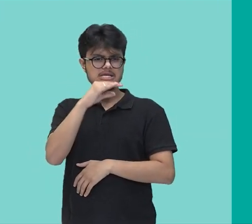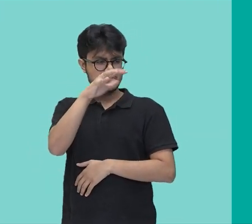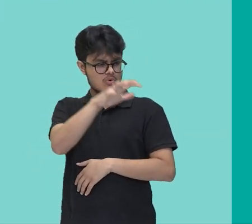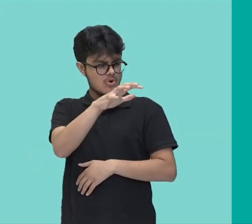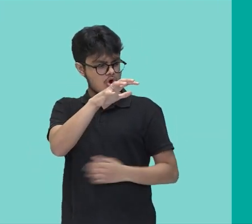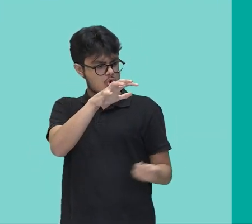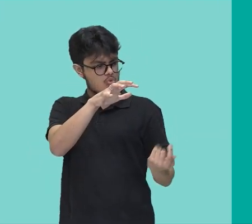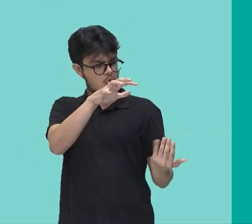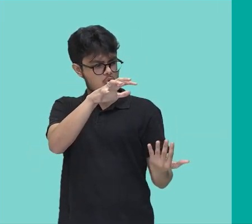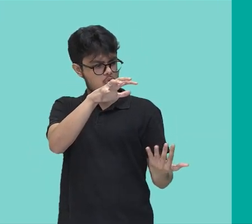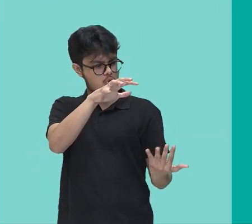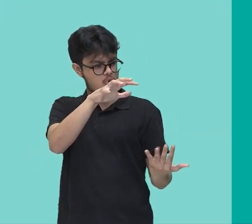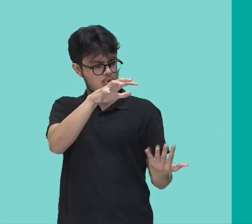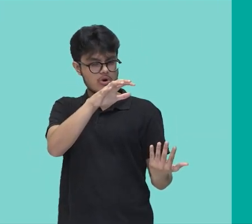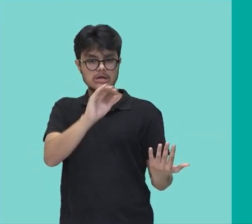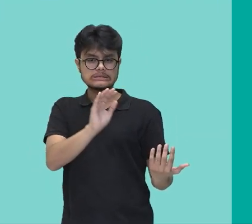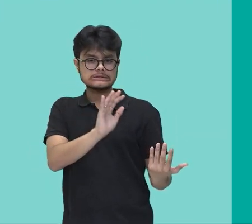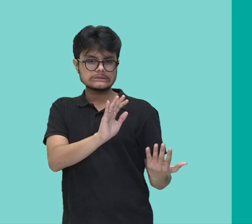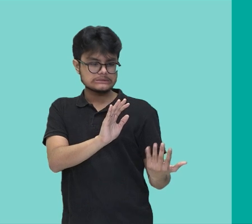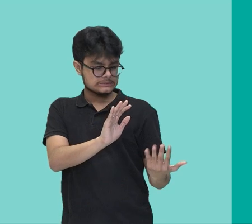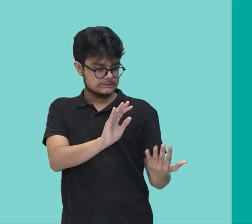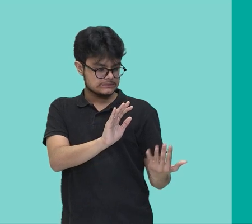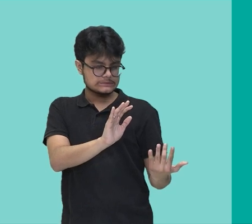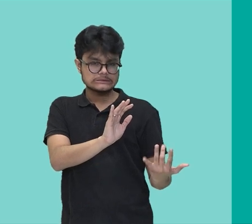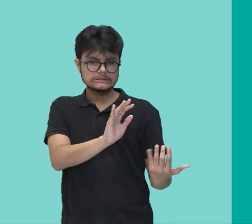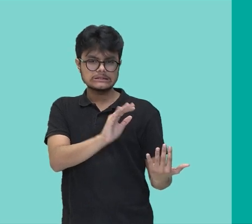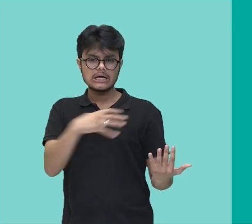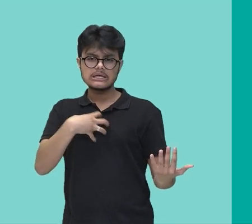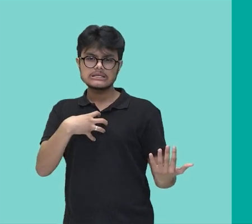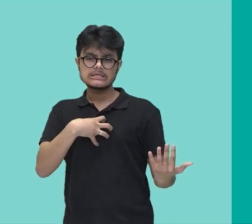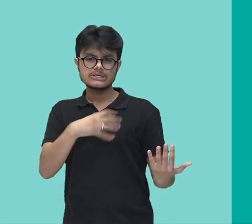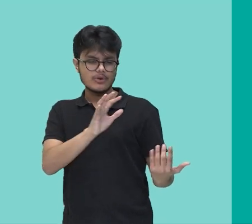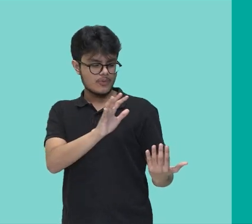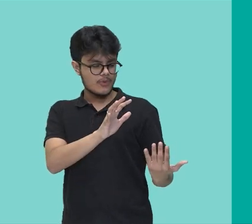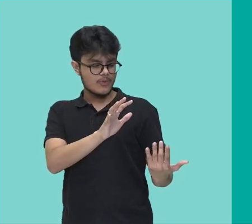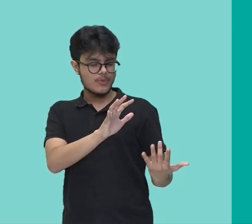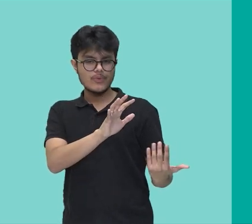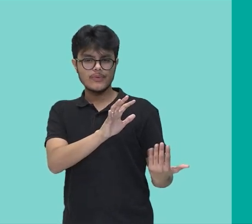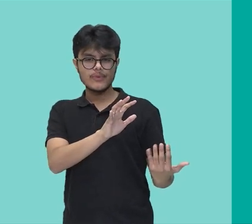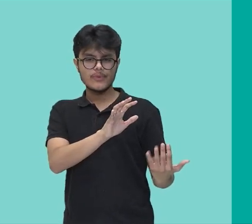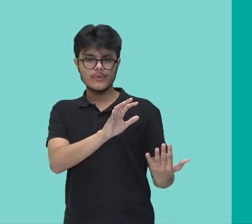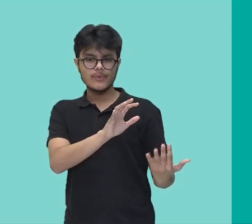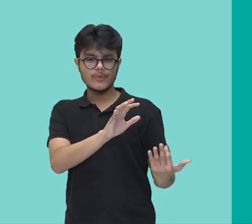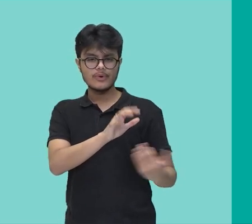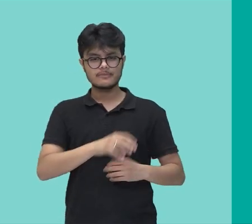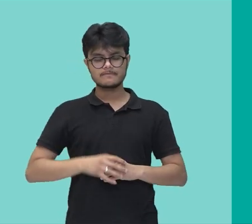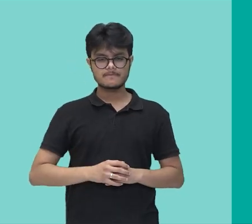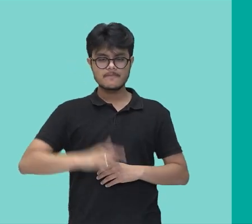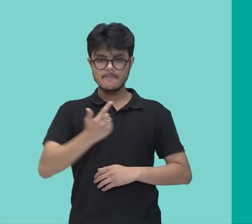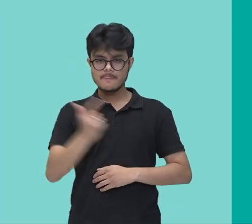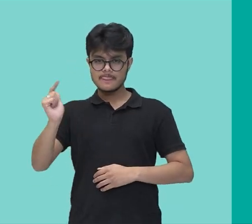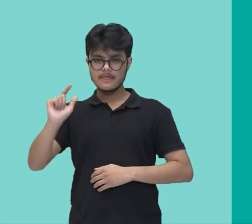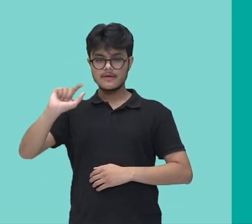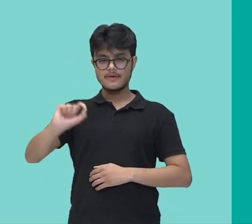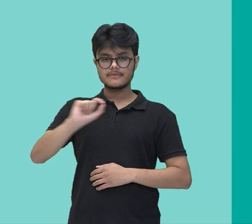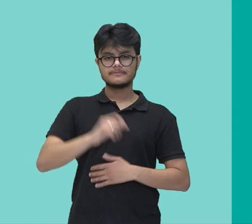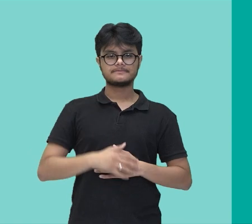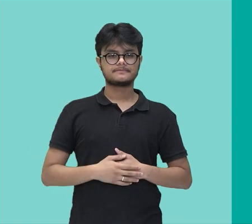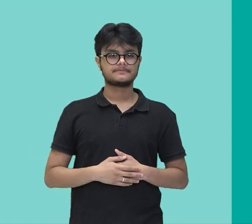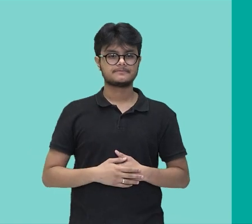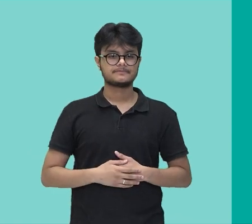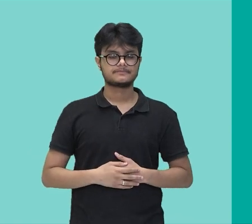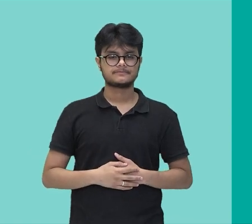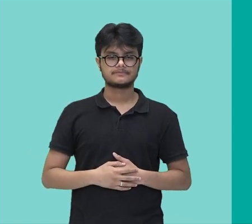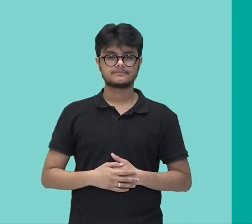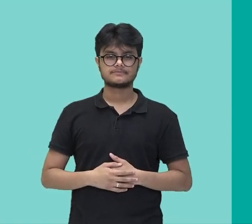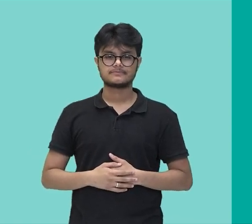da chama, tá? Da chama ali que está acesa no fundo da panela. Essa chama acesa no fundo